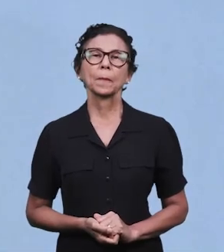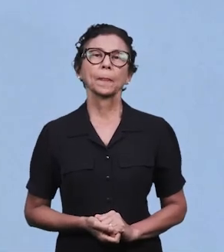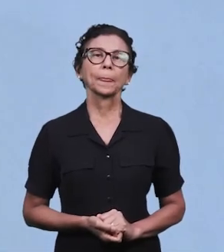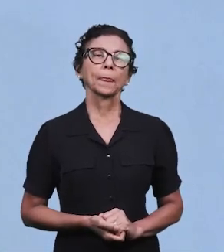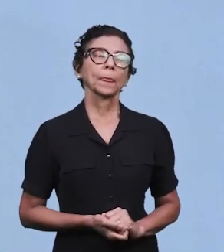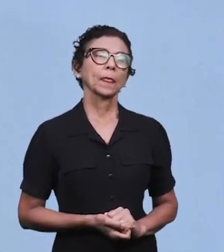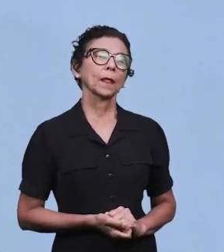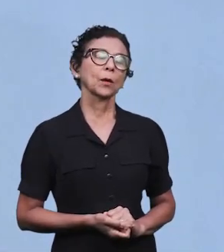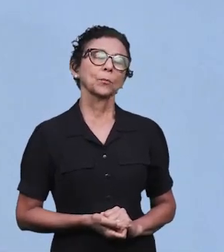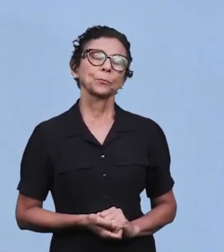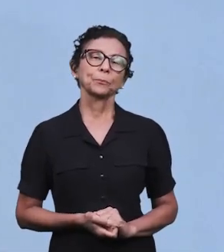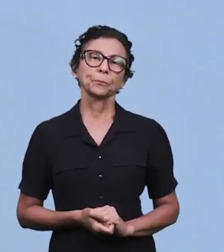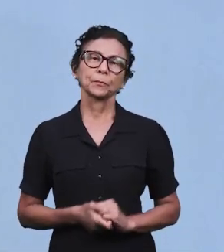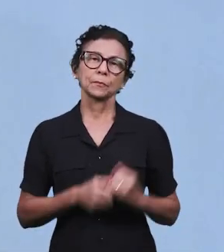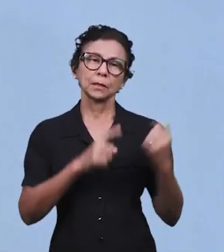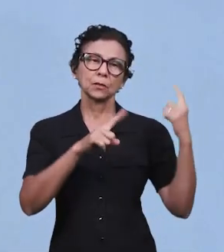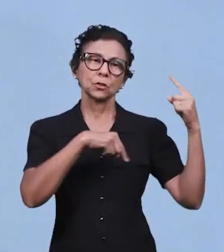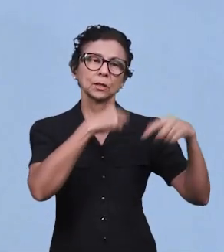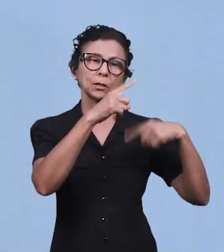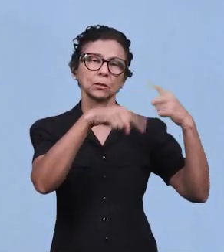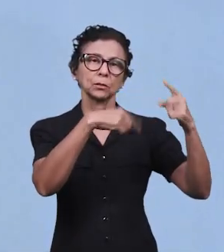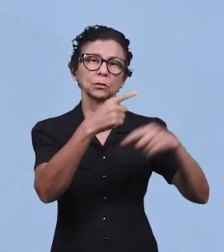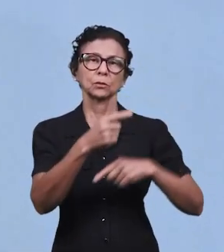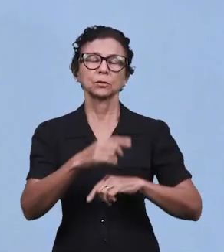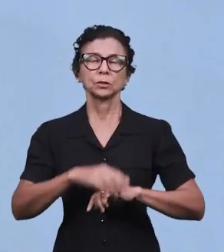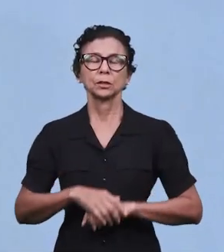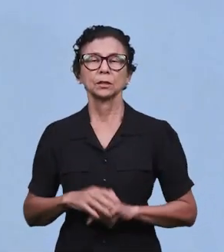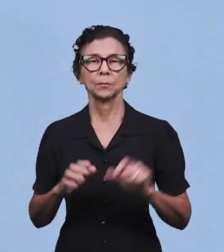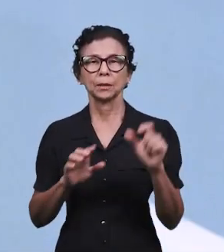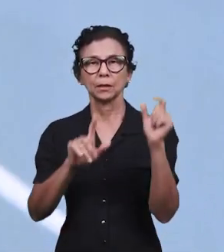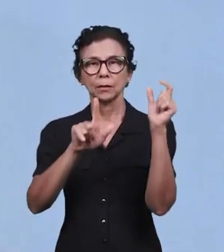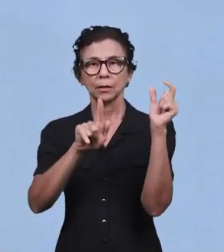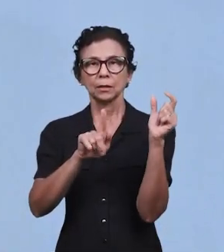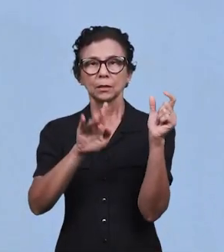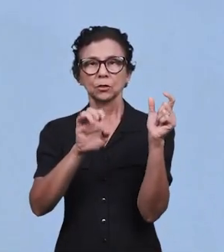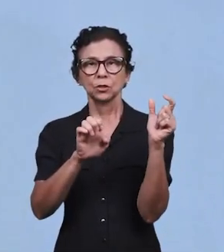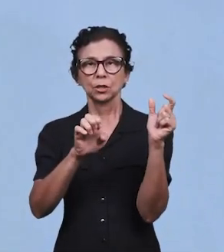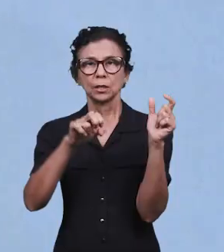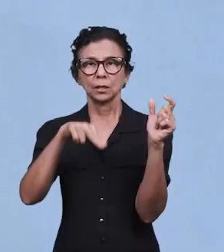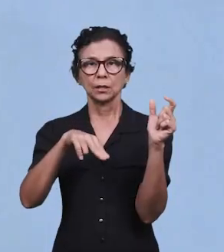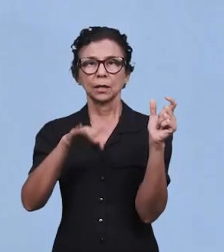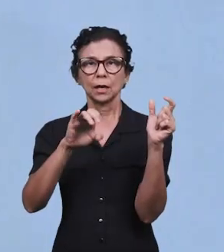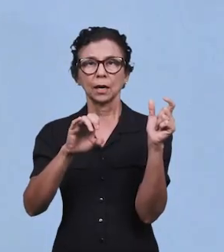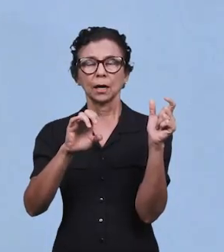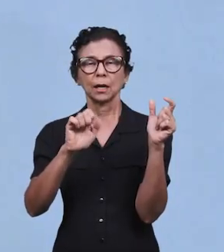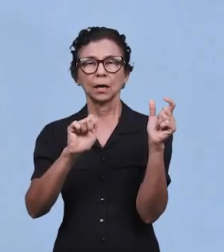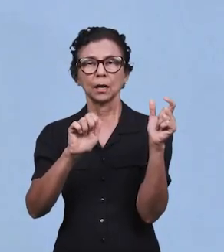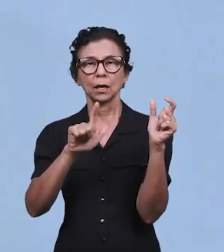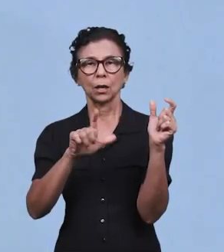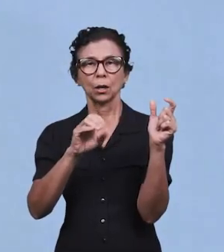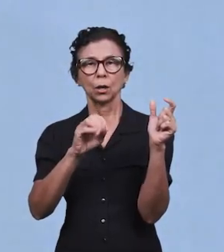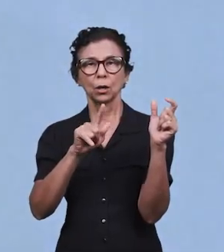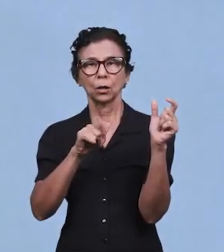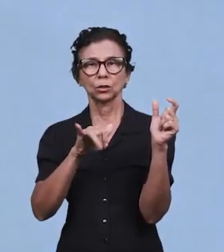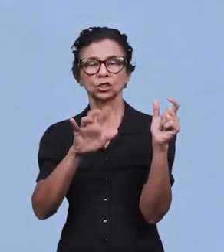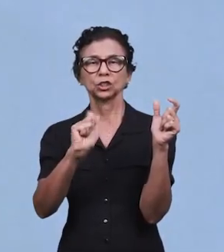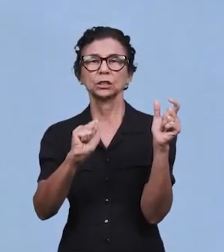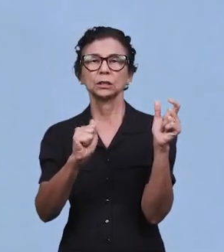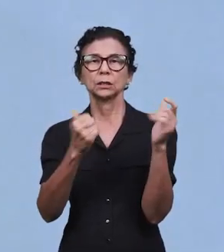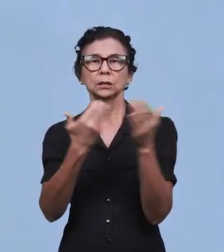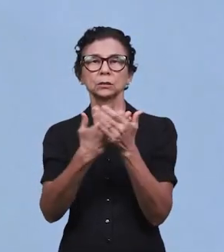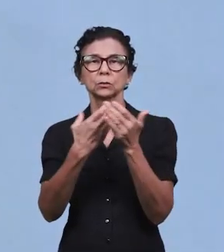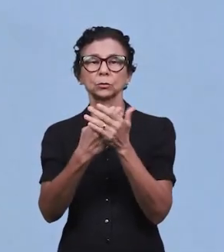Jesus, lembrando que a palavra genealogia significa o estudo das origens, né,